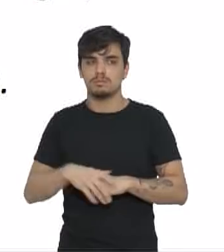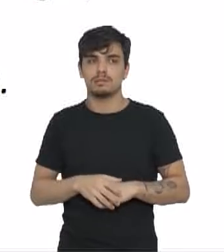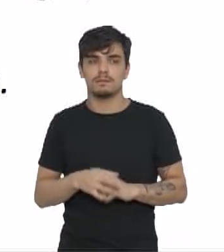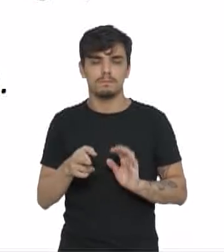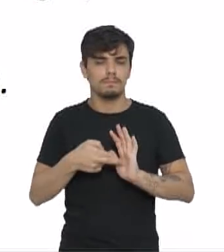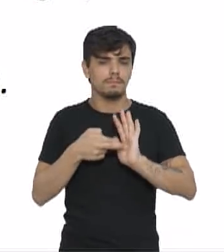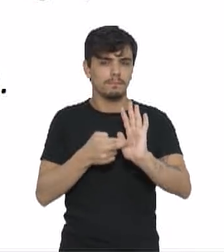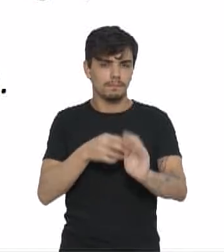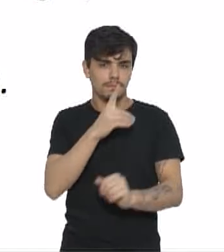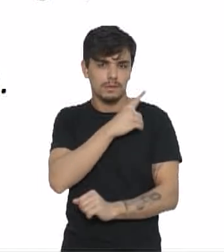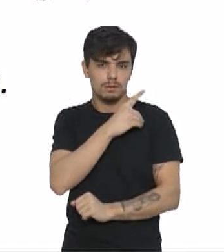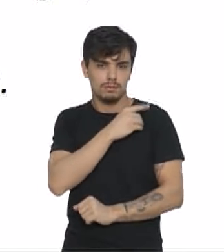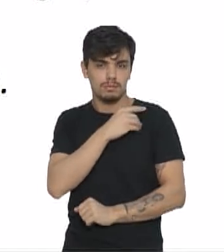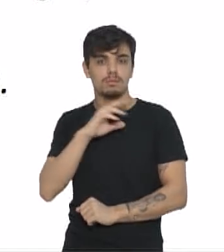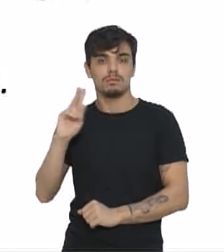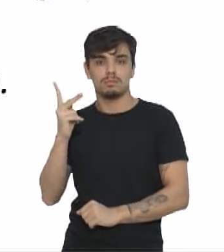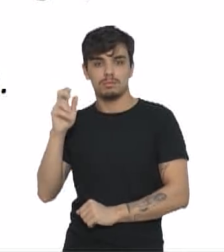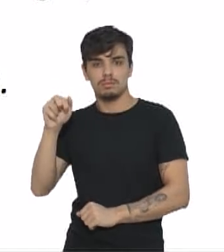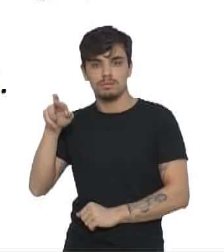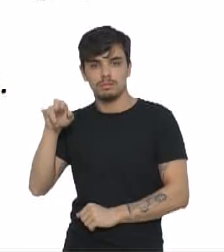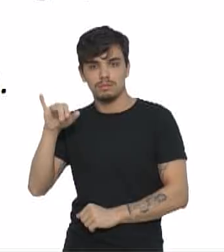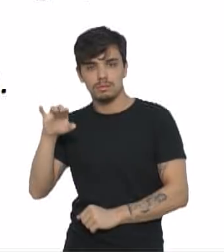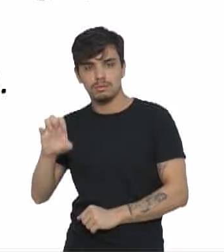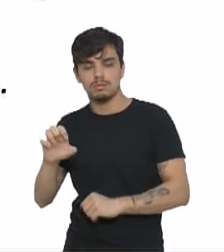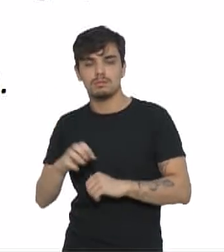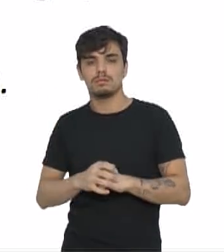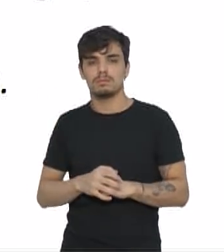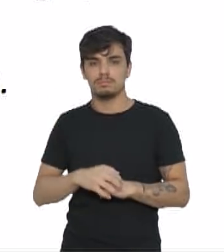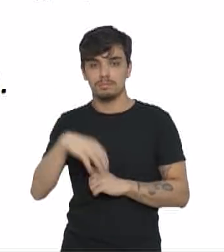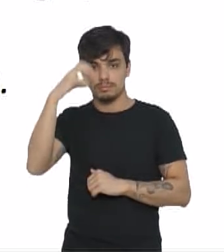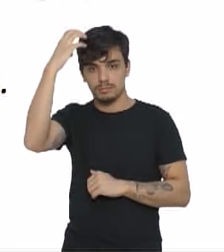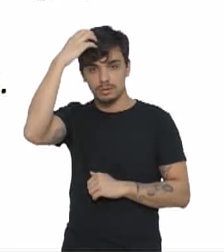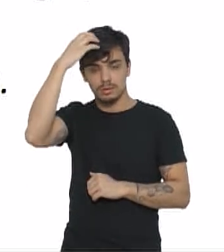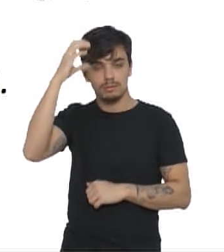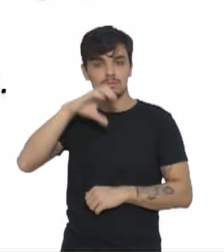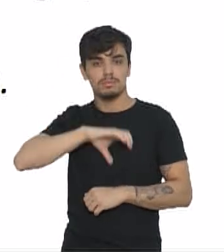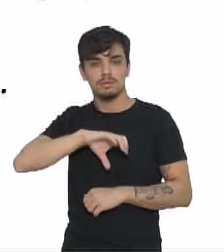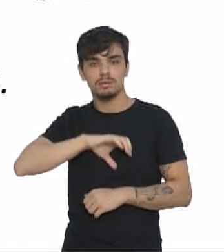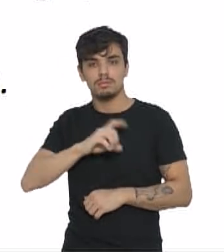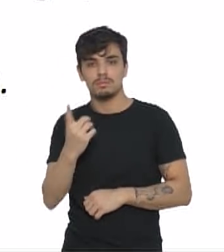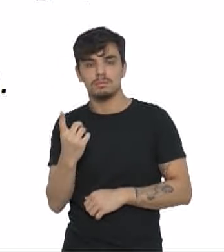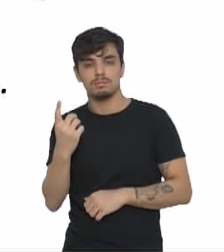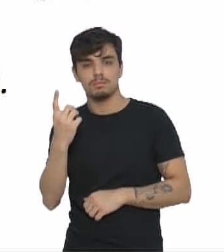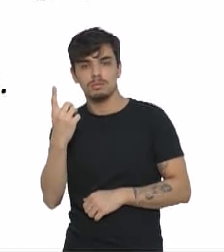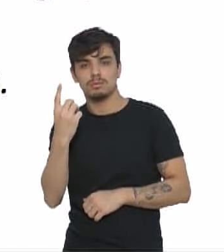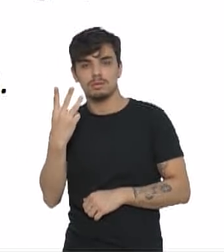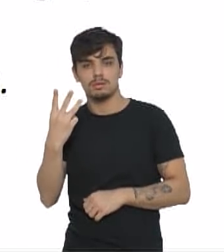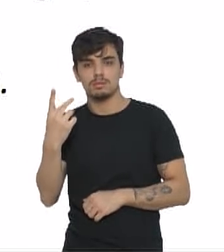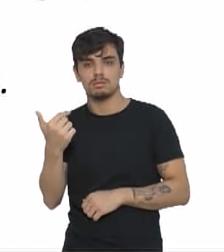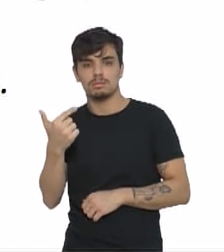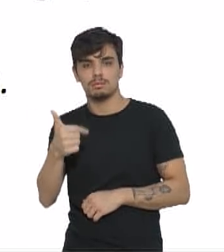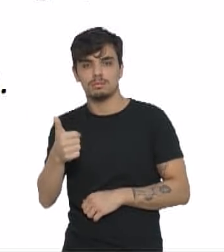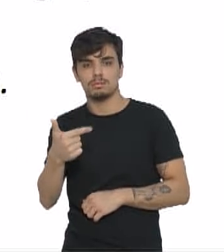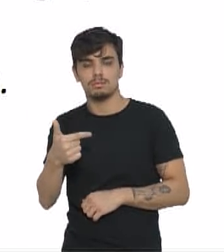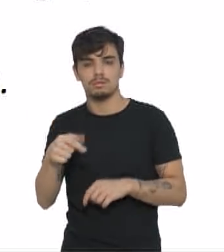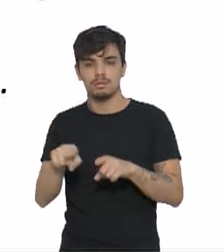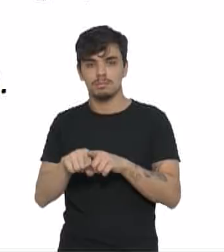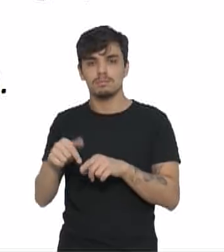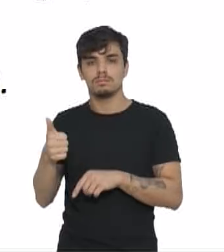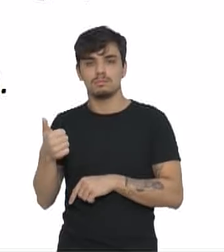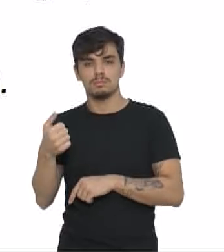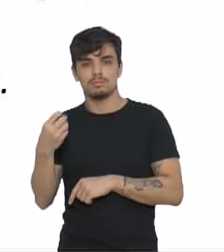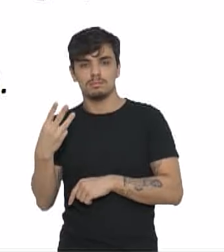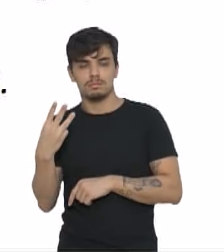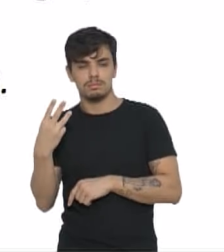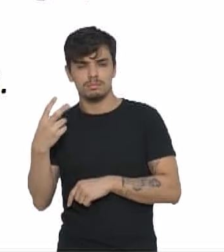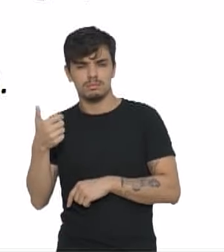Representação Dom Afonso Henriques, rei de Portugal, entre 1312 e 1325, retrato do Compêndio de Crônica de